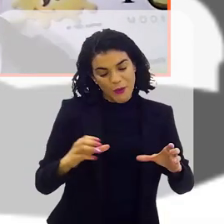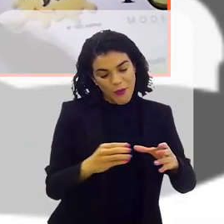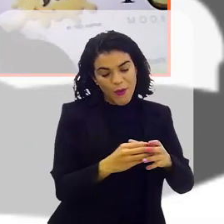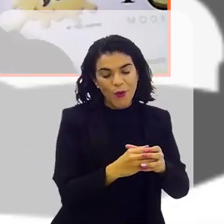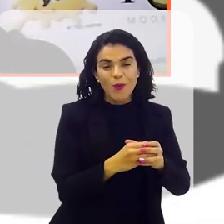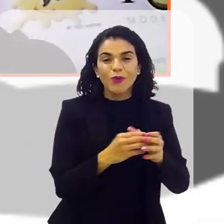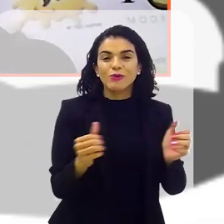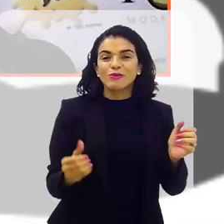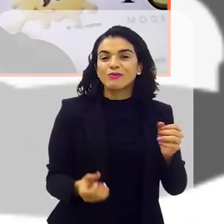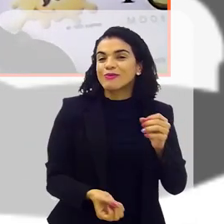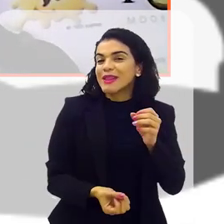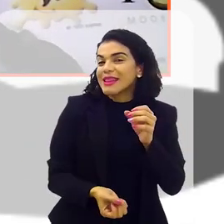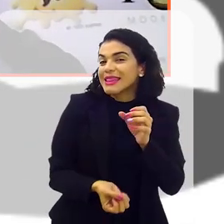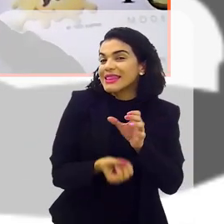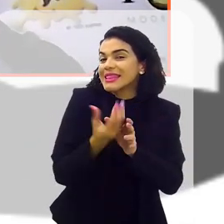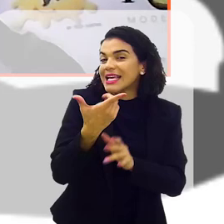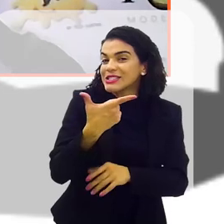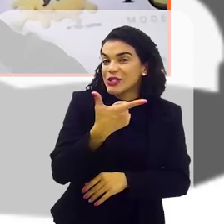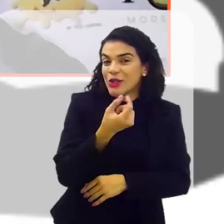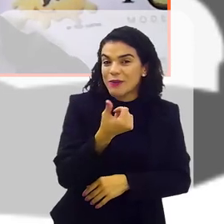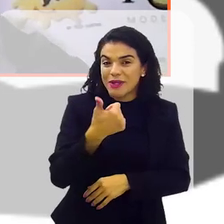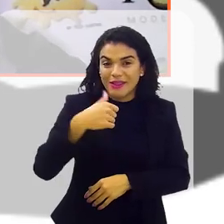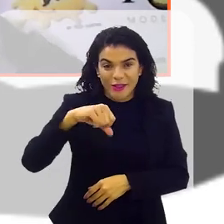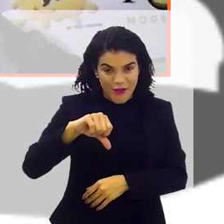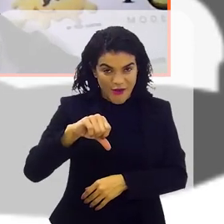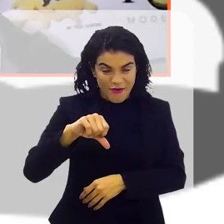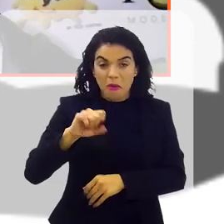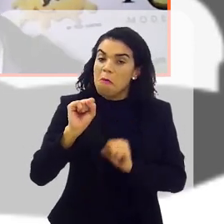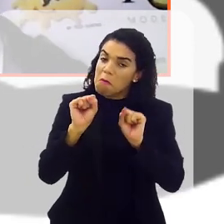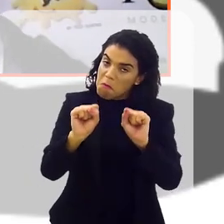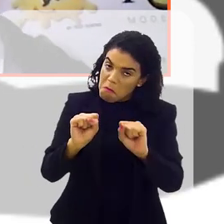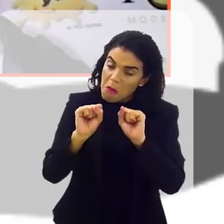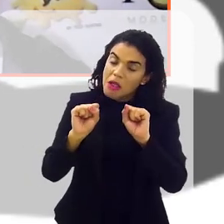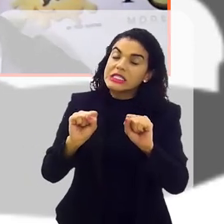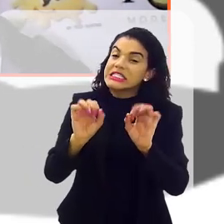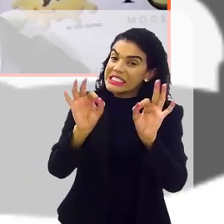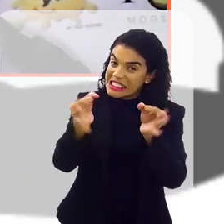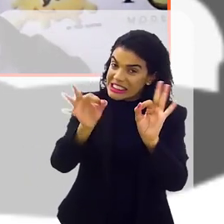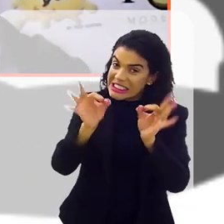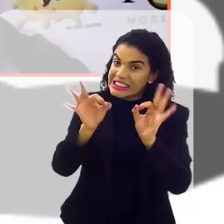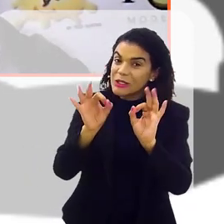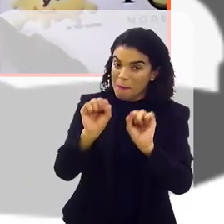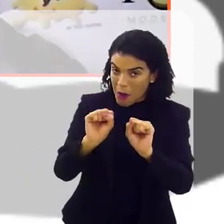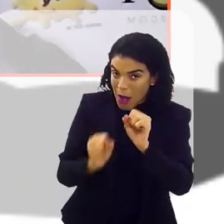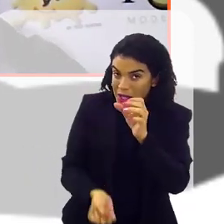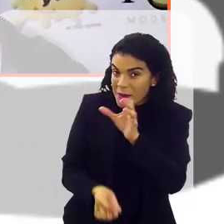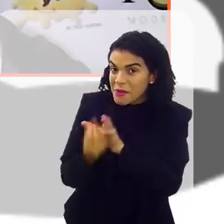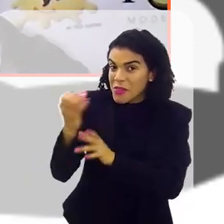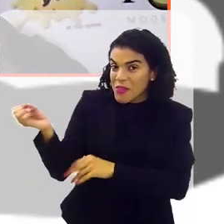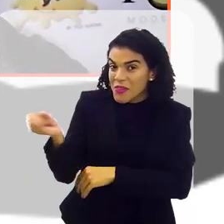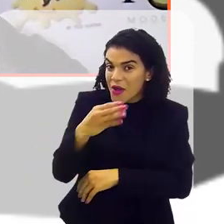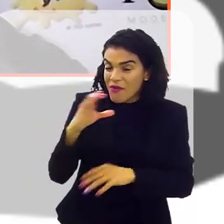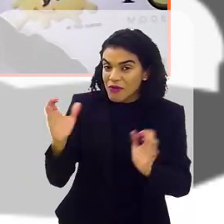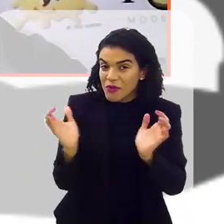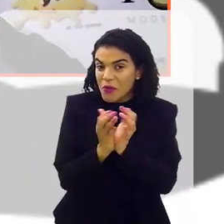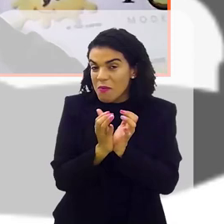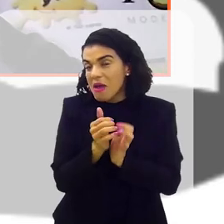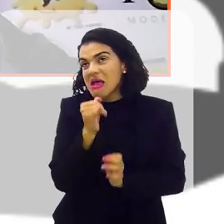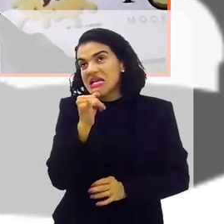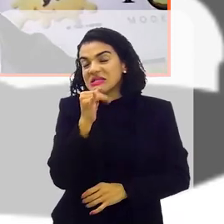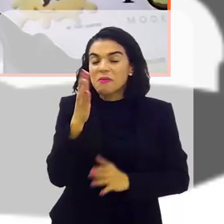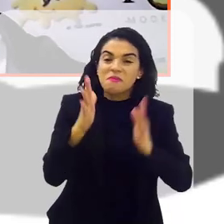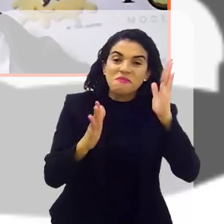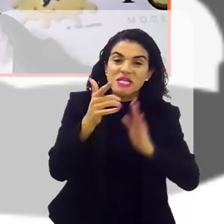pessoalzinho desde 2019 essa minha galeria falou que pode abrir uma nova Turma eu quero saber só até onde a gente chega a gente tiver 150 pessoas